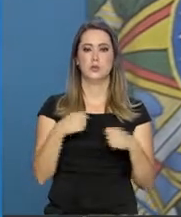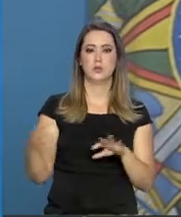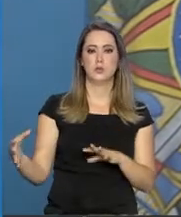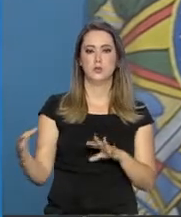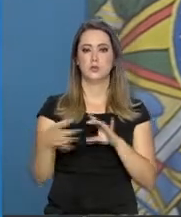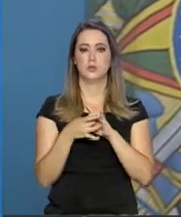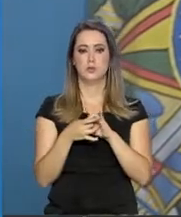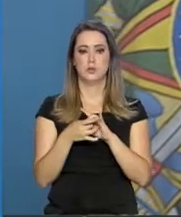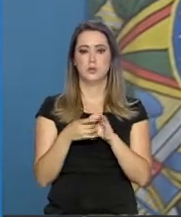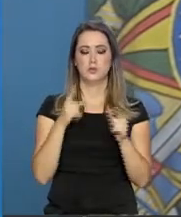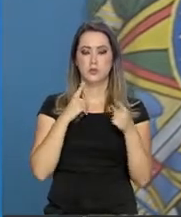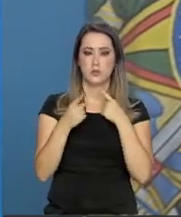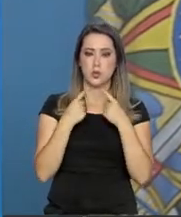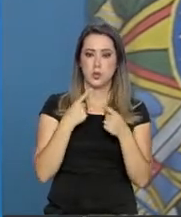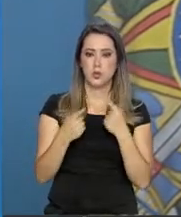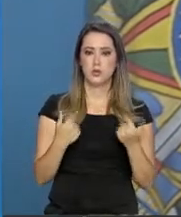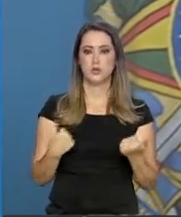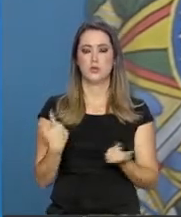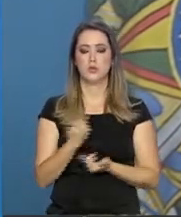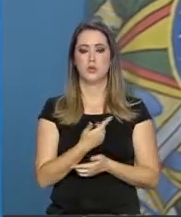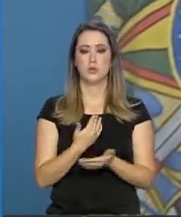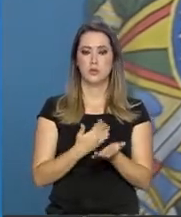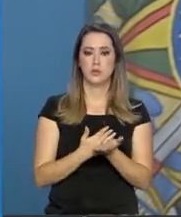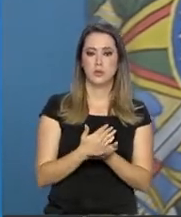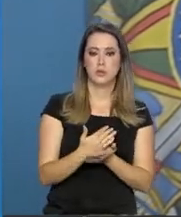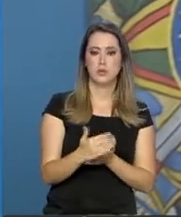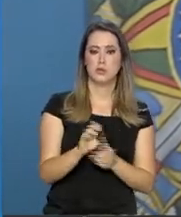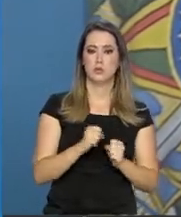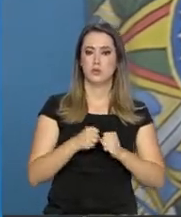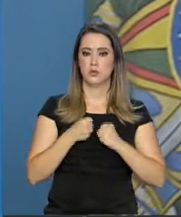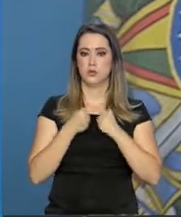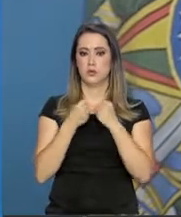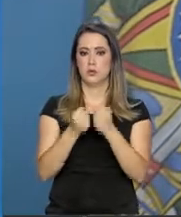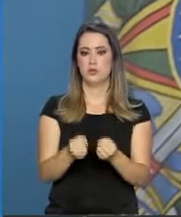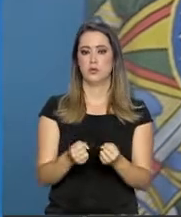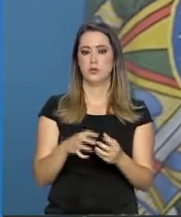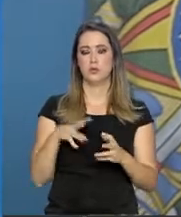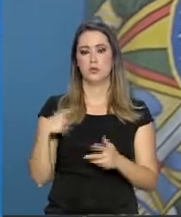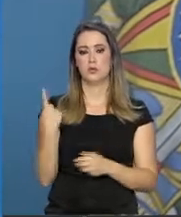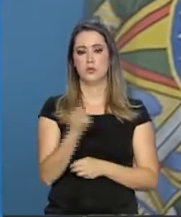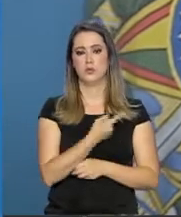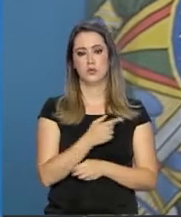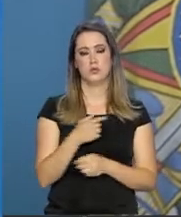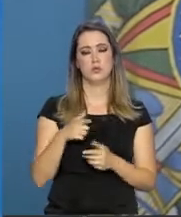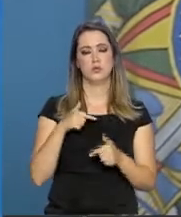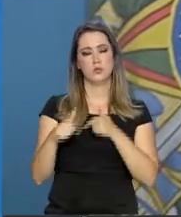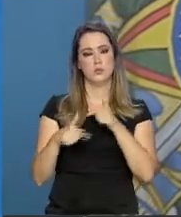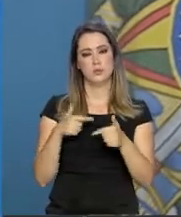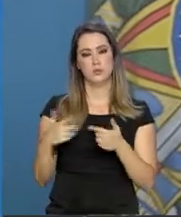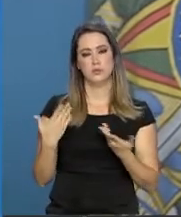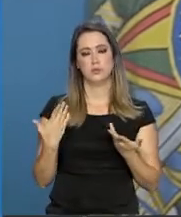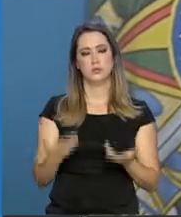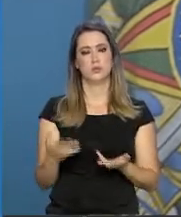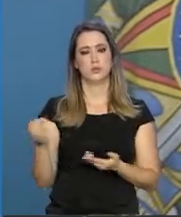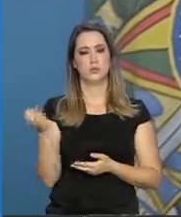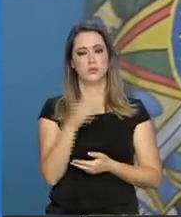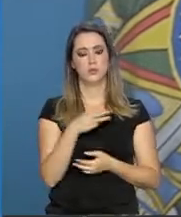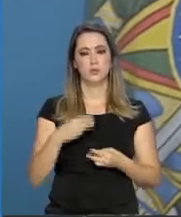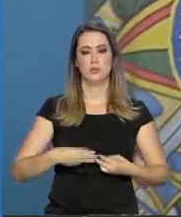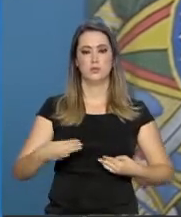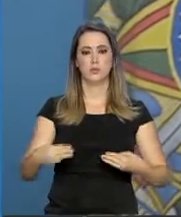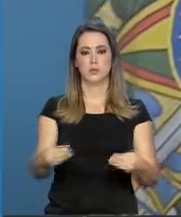e diálogo nós continuaremos a dedicar toda a nossa energia com os novos ministros